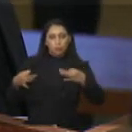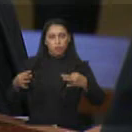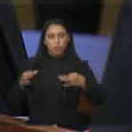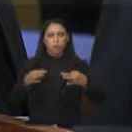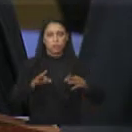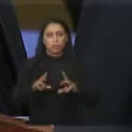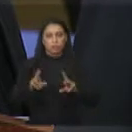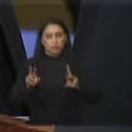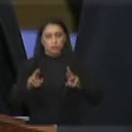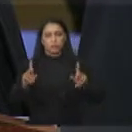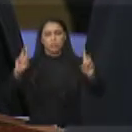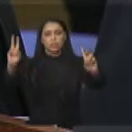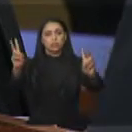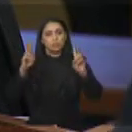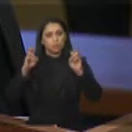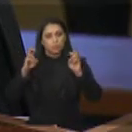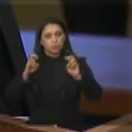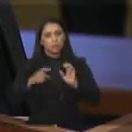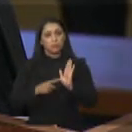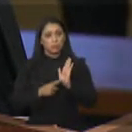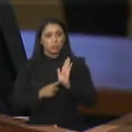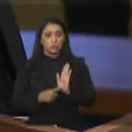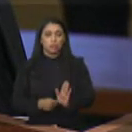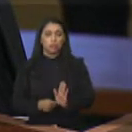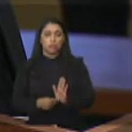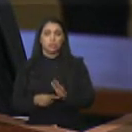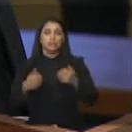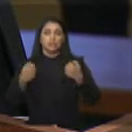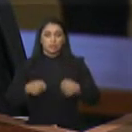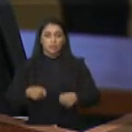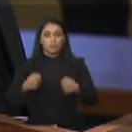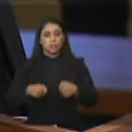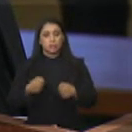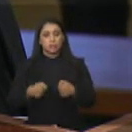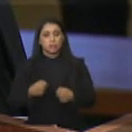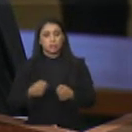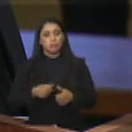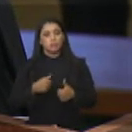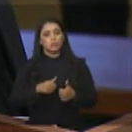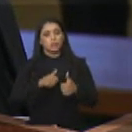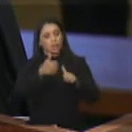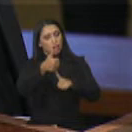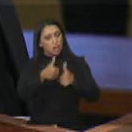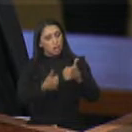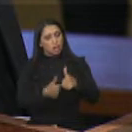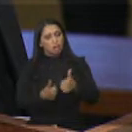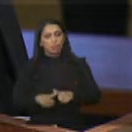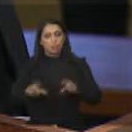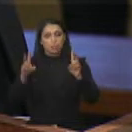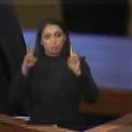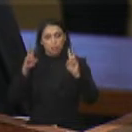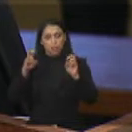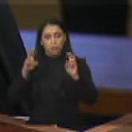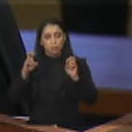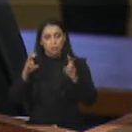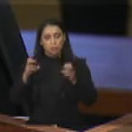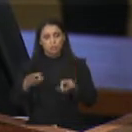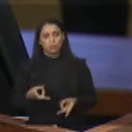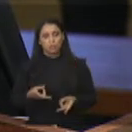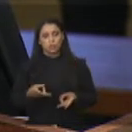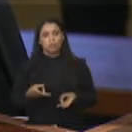matéria apenas comprovam a indiscutível necessidade de submeter a matéria ou a controvérsia